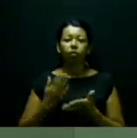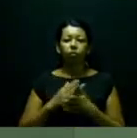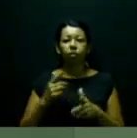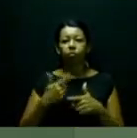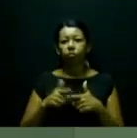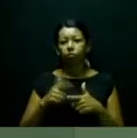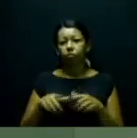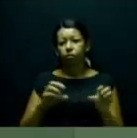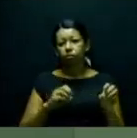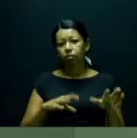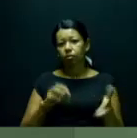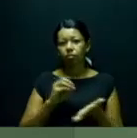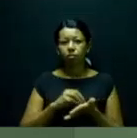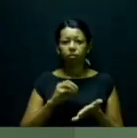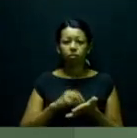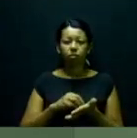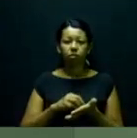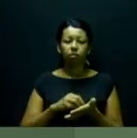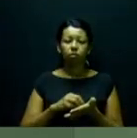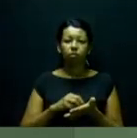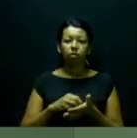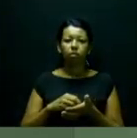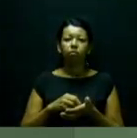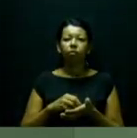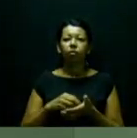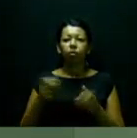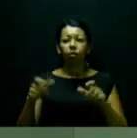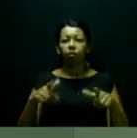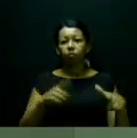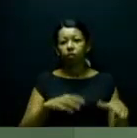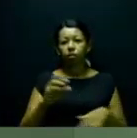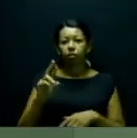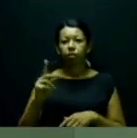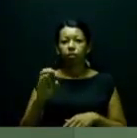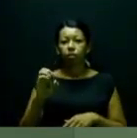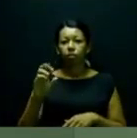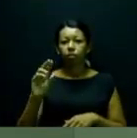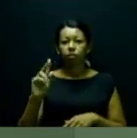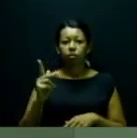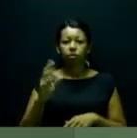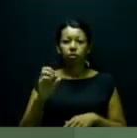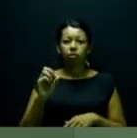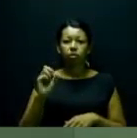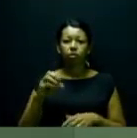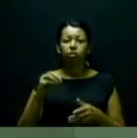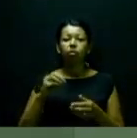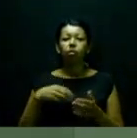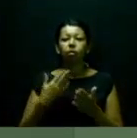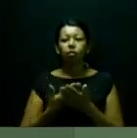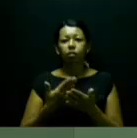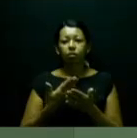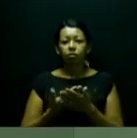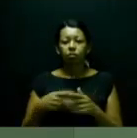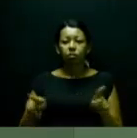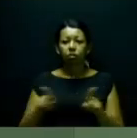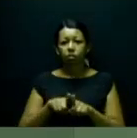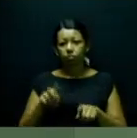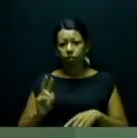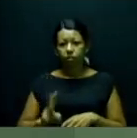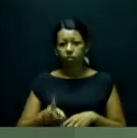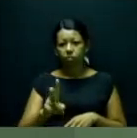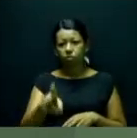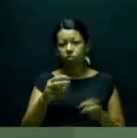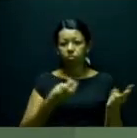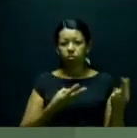cidade. As faltas de vaga em creche continuam e os problemas nas escolas continuam. E a gente tem que lamentar, registrar, e